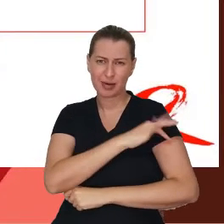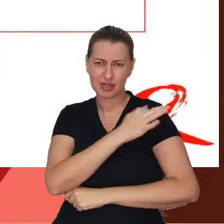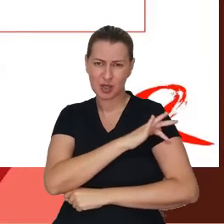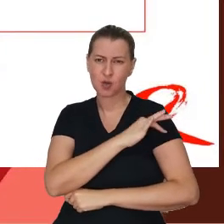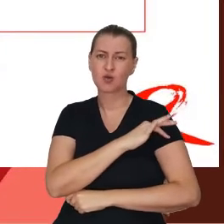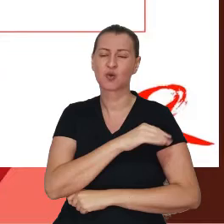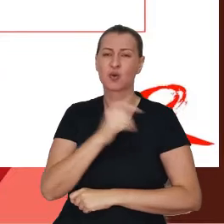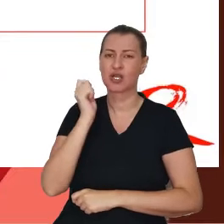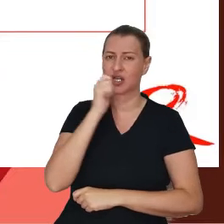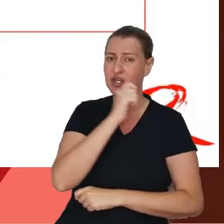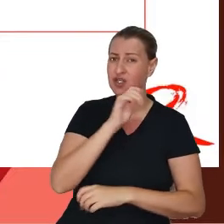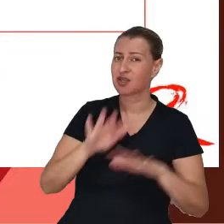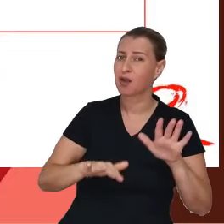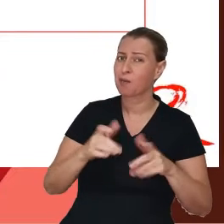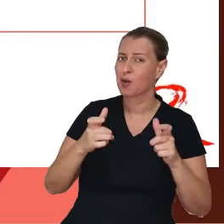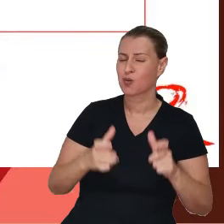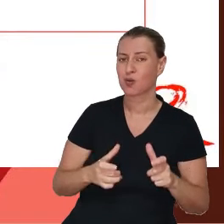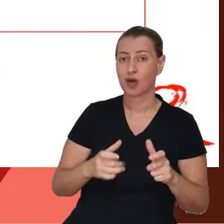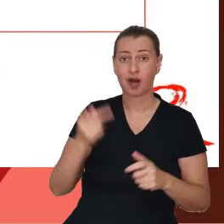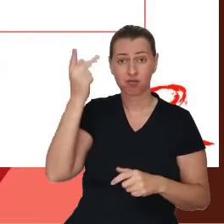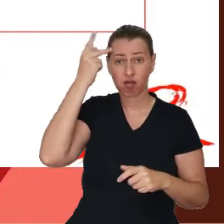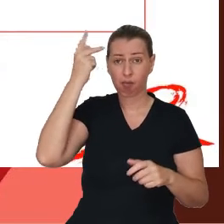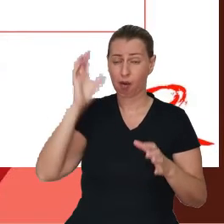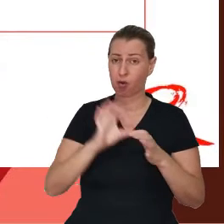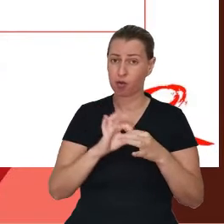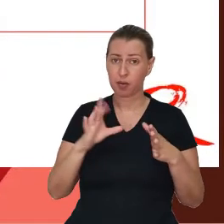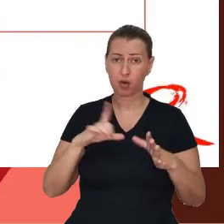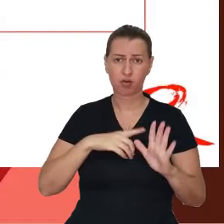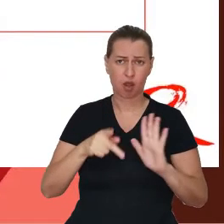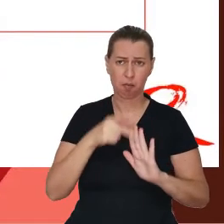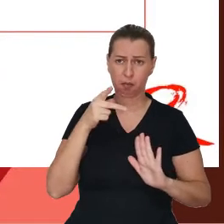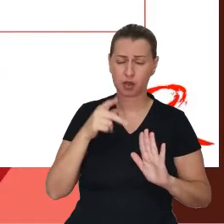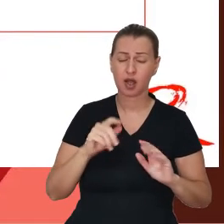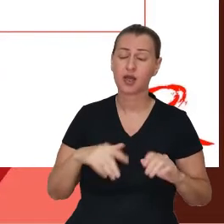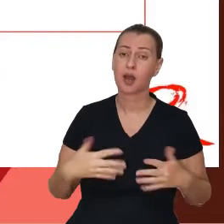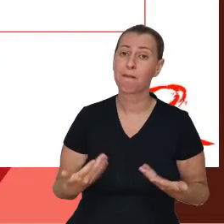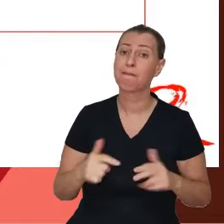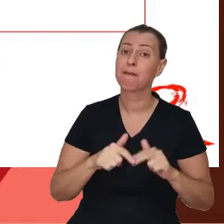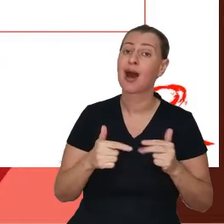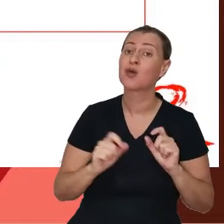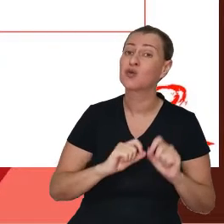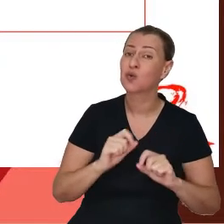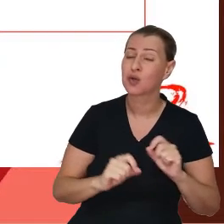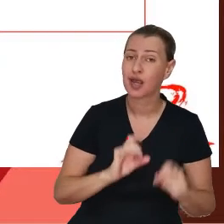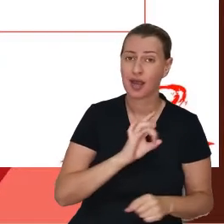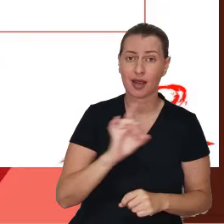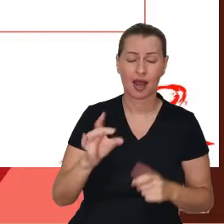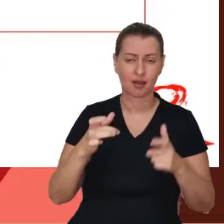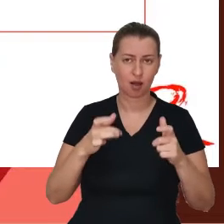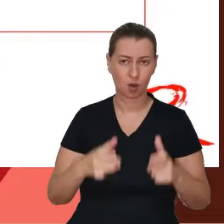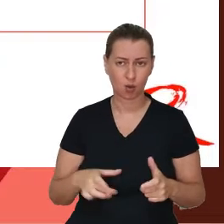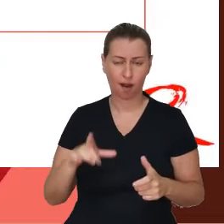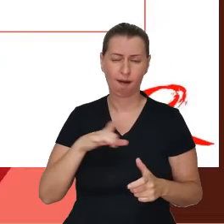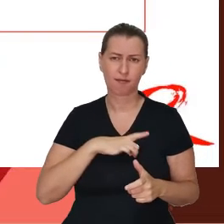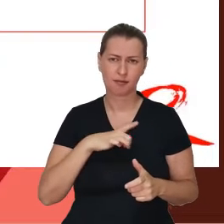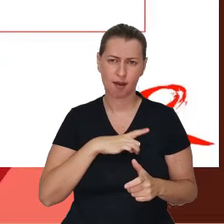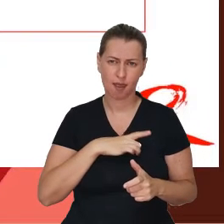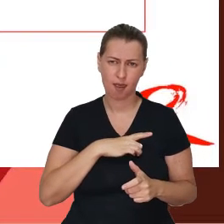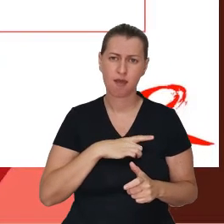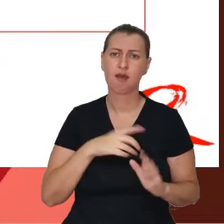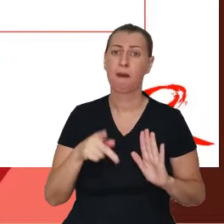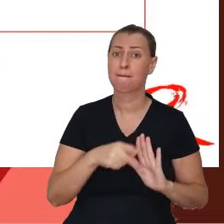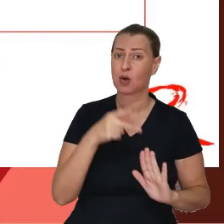tem uma portaria, mas é necessário, então, que cada local tenha portaria e